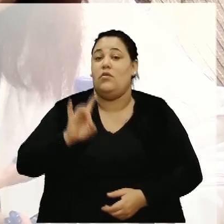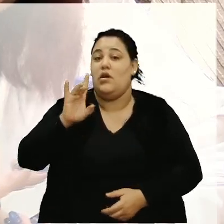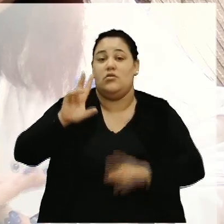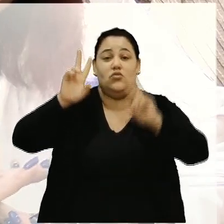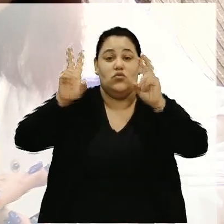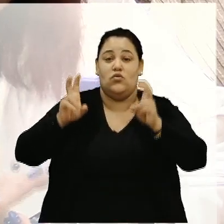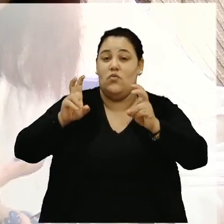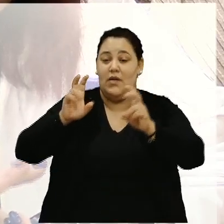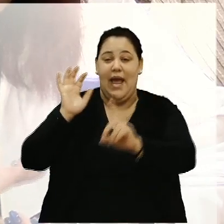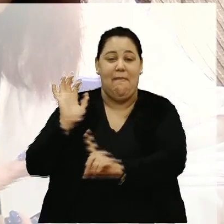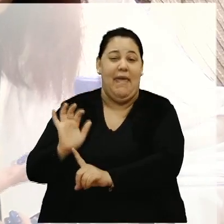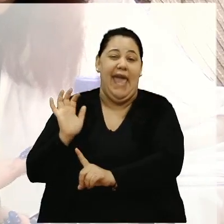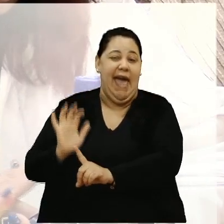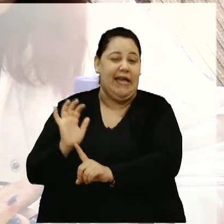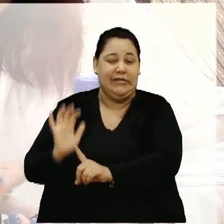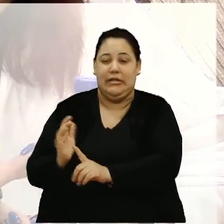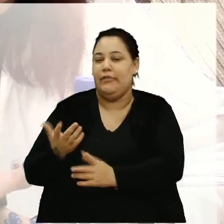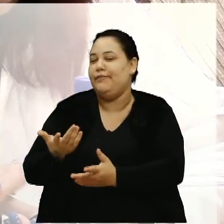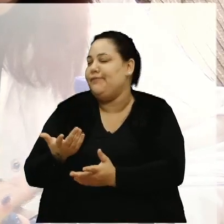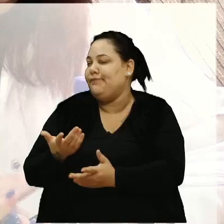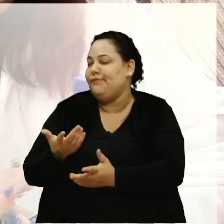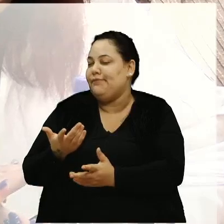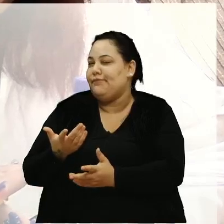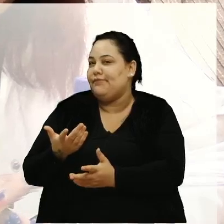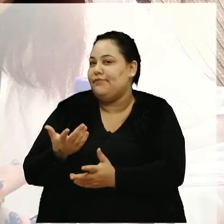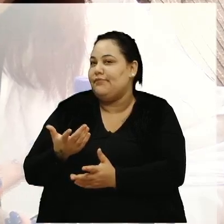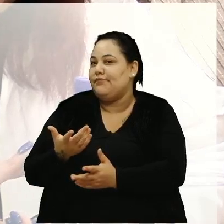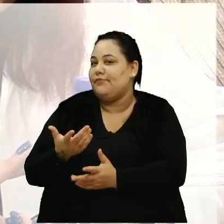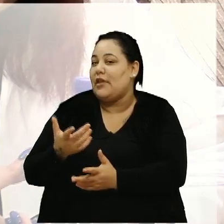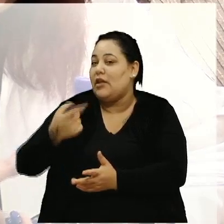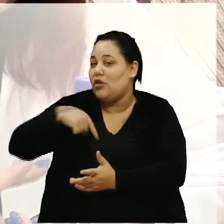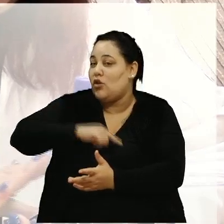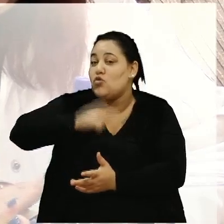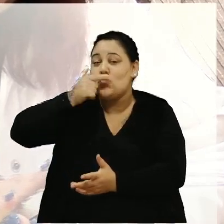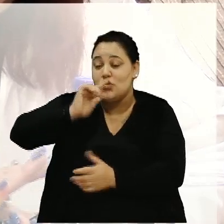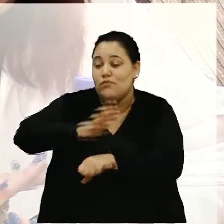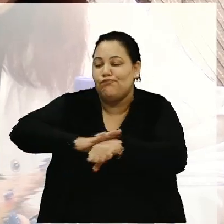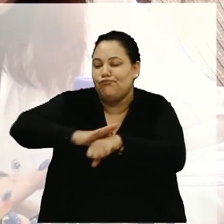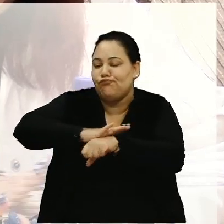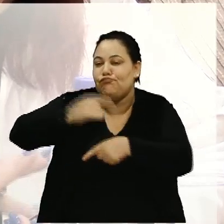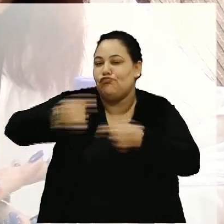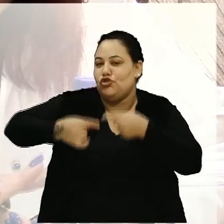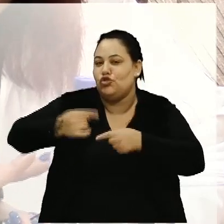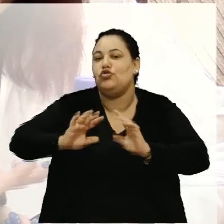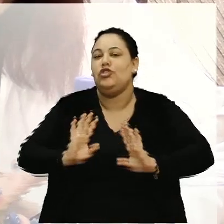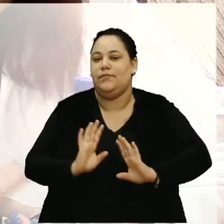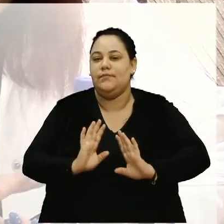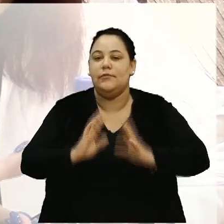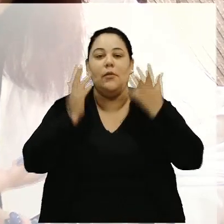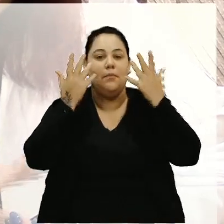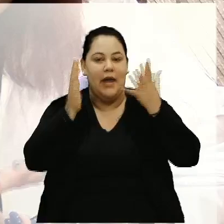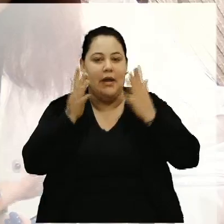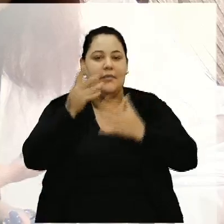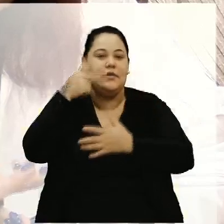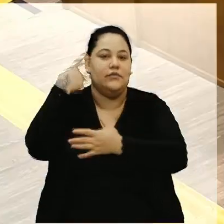né, que a gente mantém um diálogo. Parabéns, vereador.